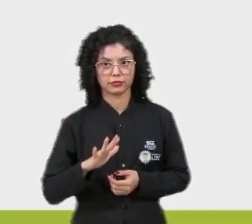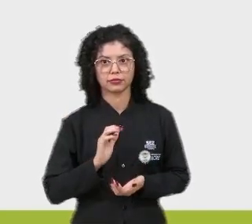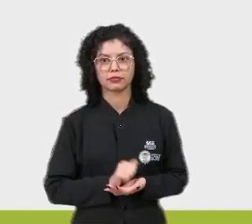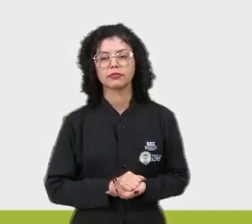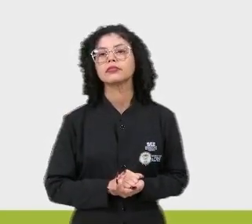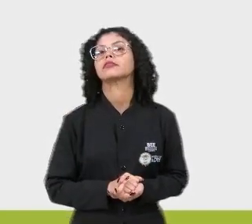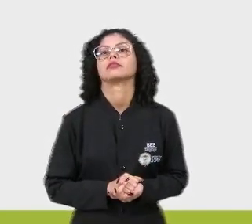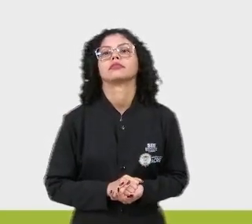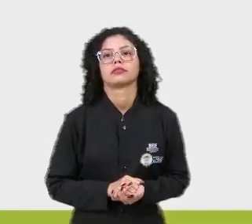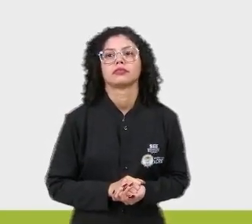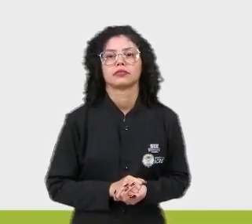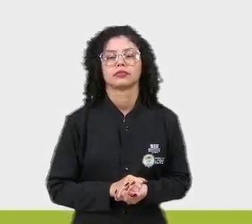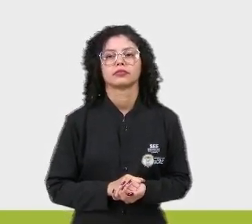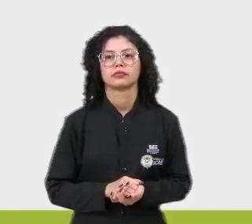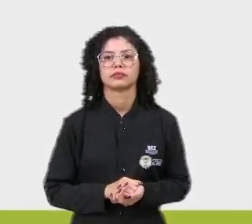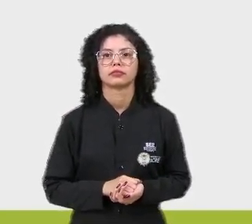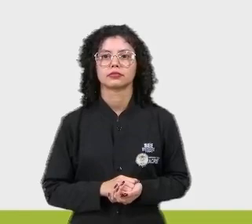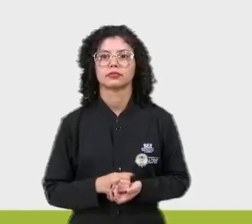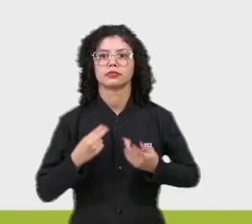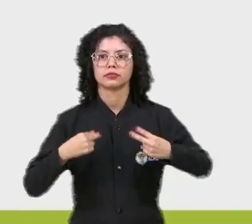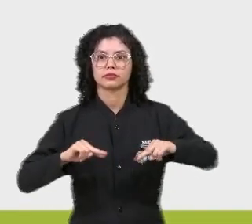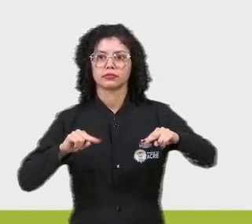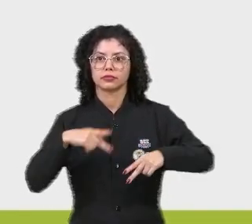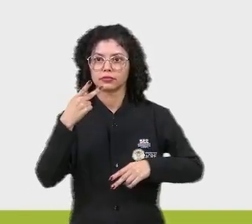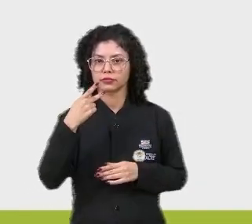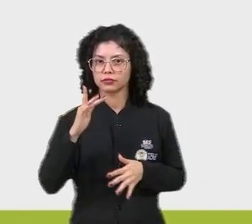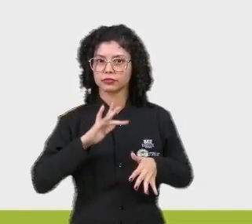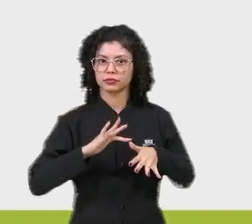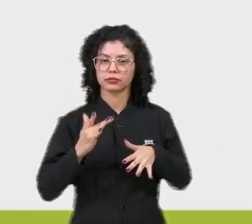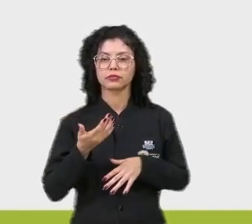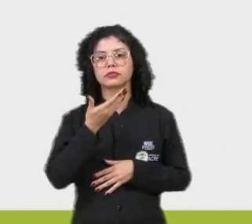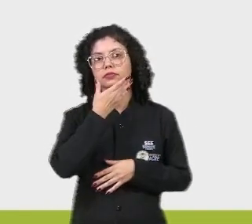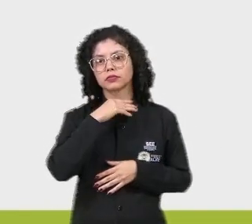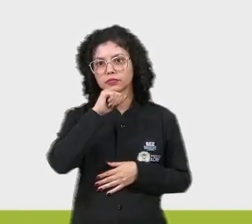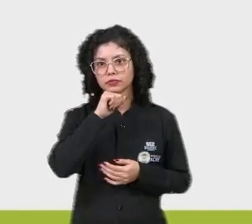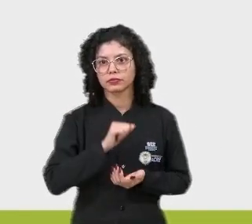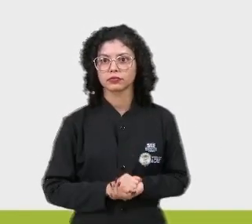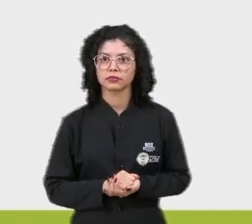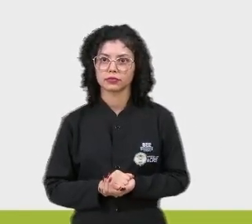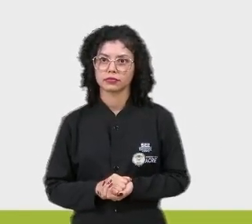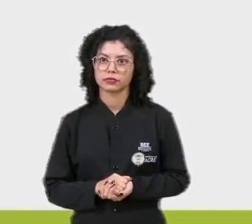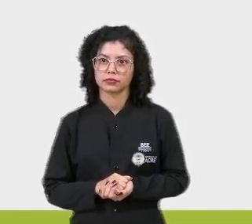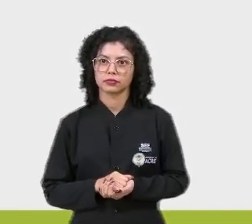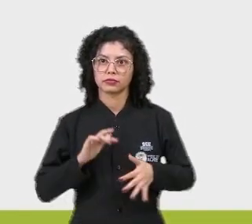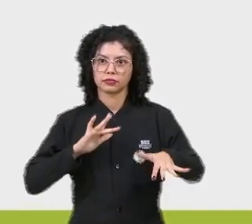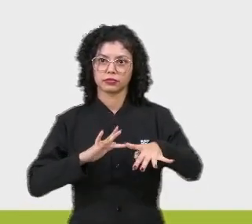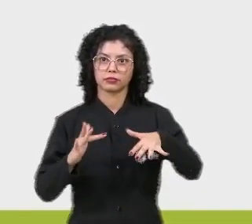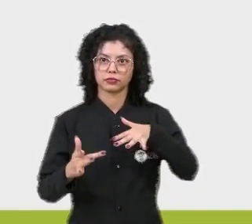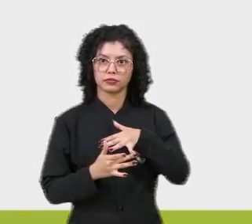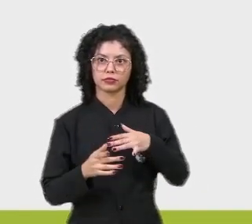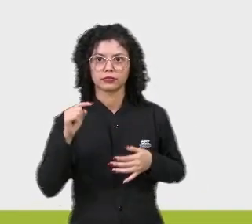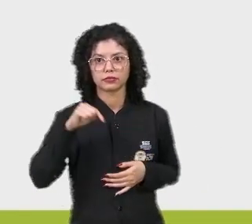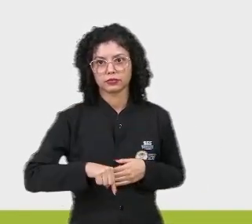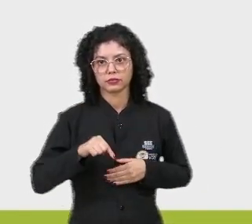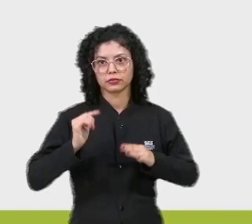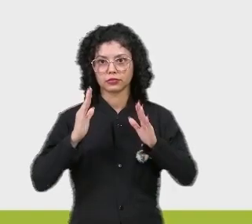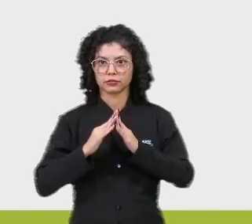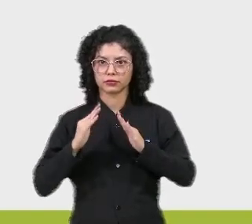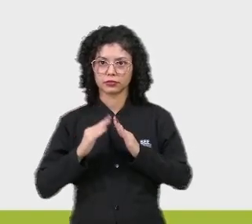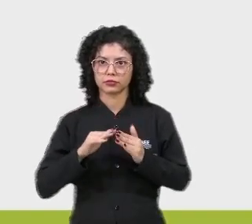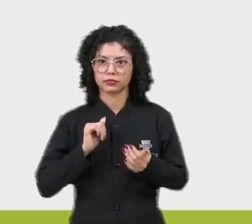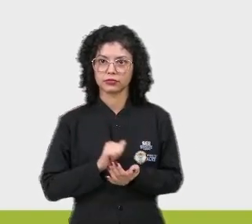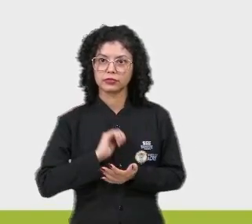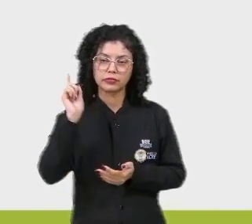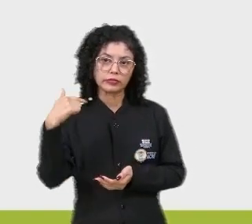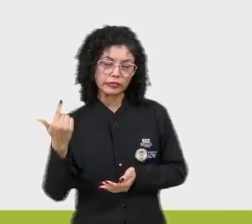guris oito meninos nessa rede aí a fala do do que seria o pai de família aí rede social aqui em